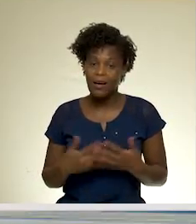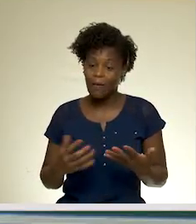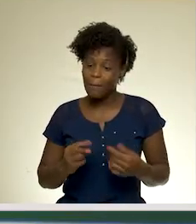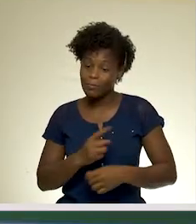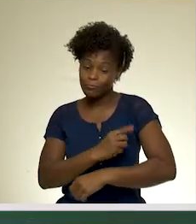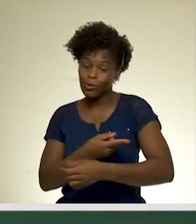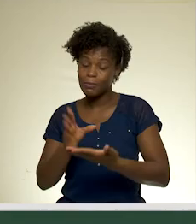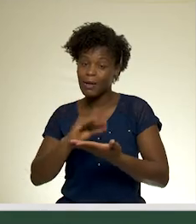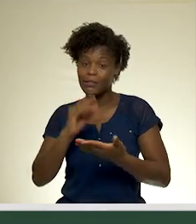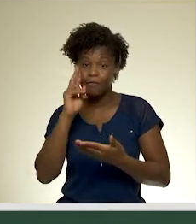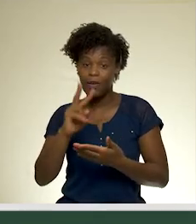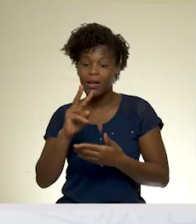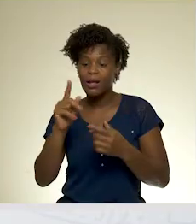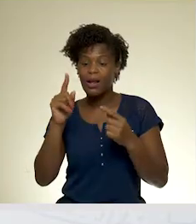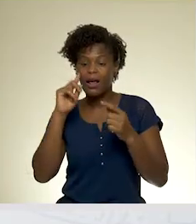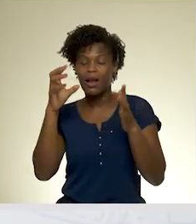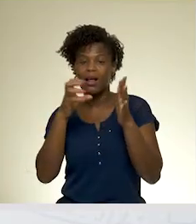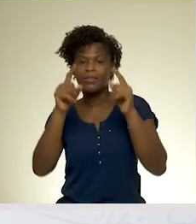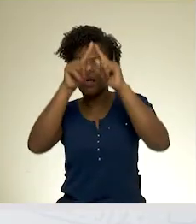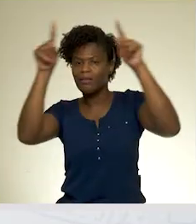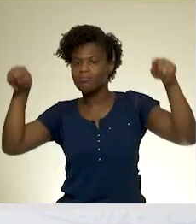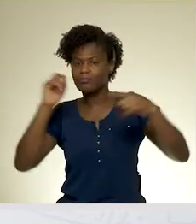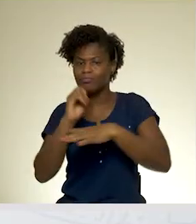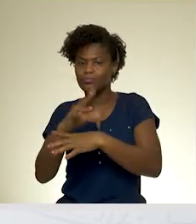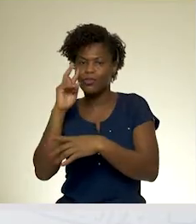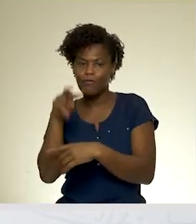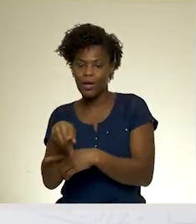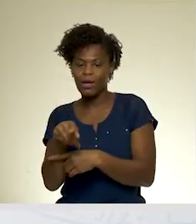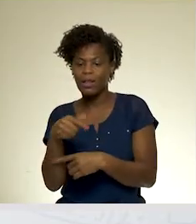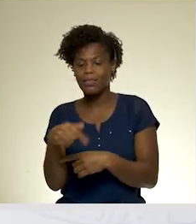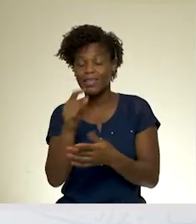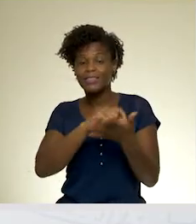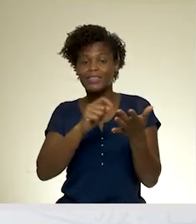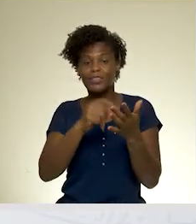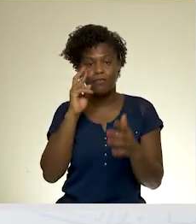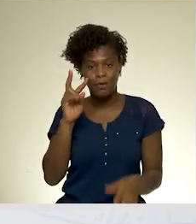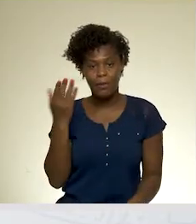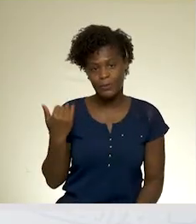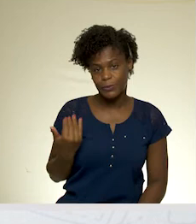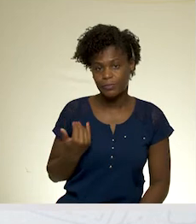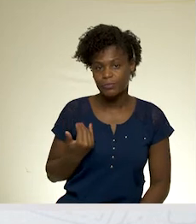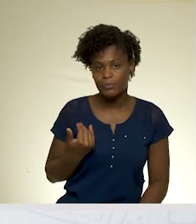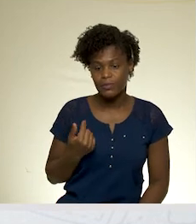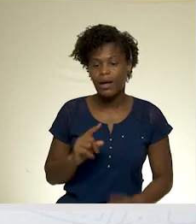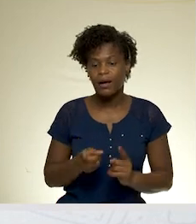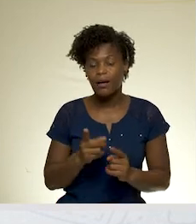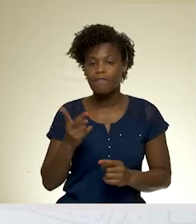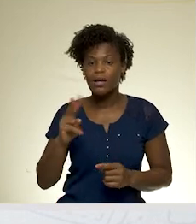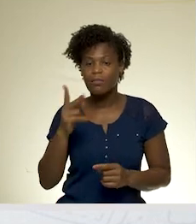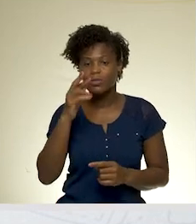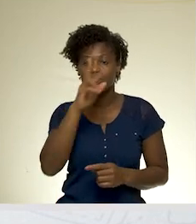reforçar, vamos ver na tela. Temos aqui, no exercício vimos que as variáveis